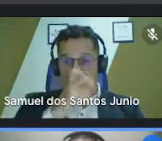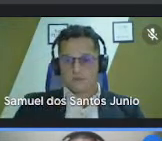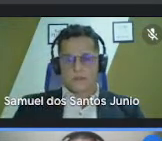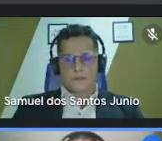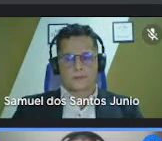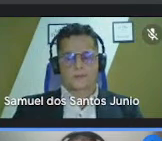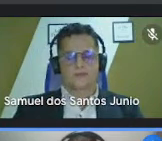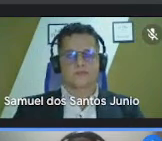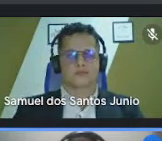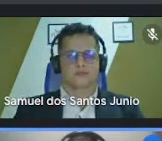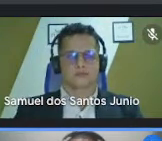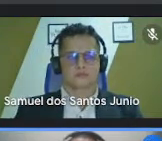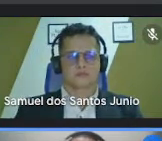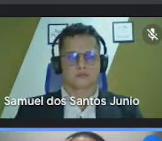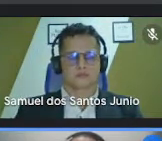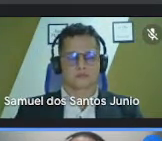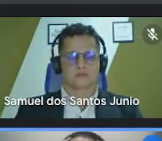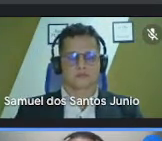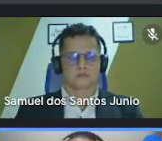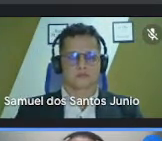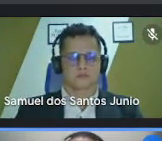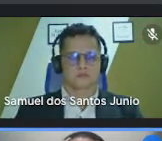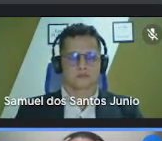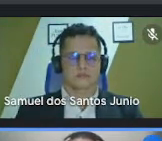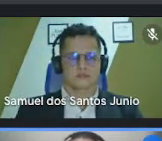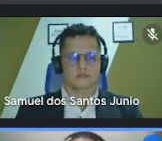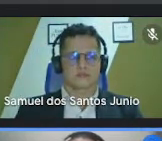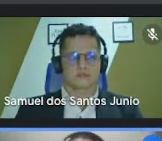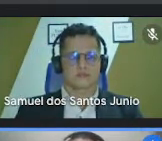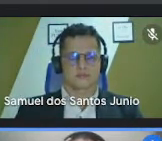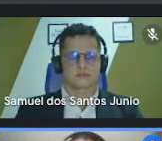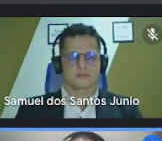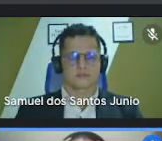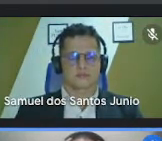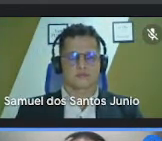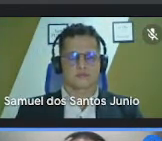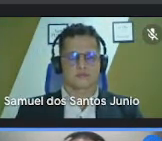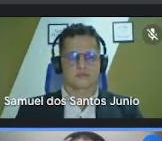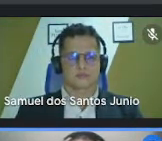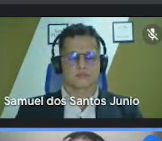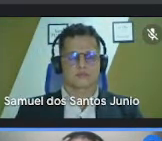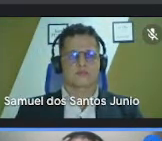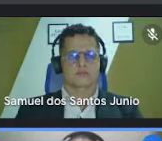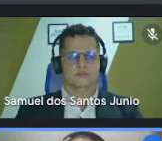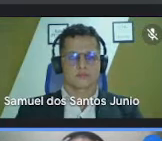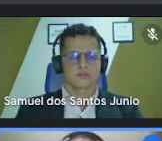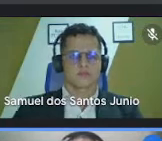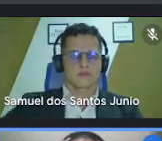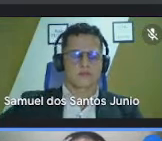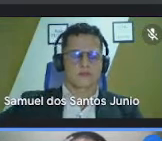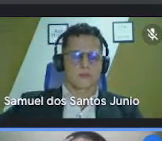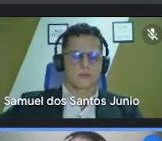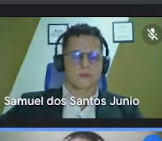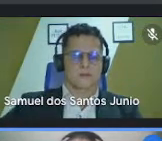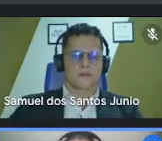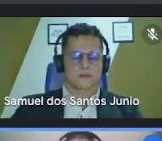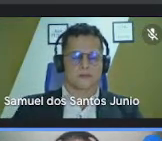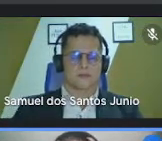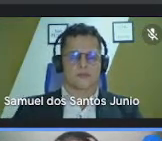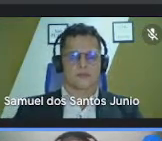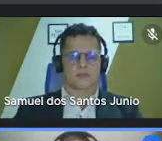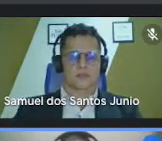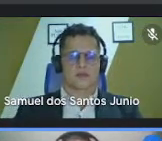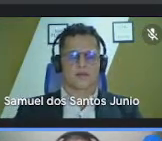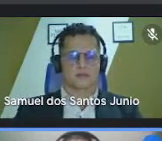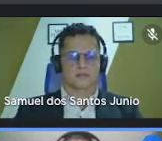aqui os principais pontos, tá? Para a gente já ir analisando, vocês já irem verificando se a ideia de vocês ou o projeto que